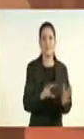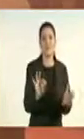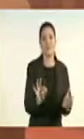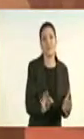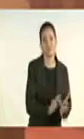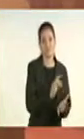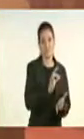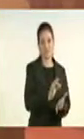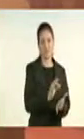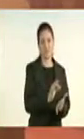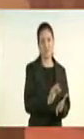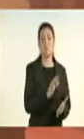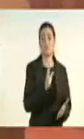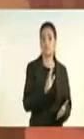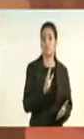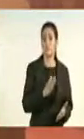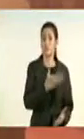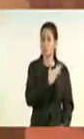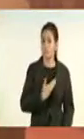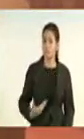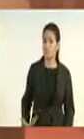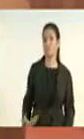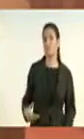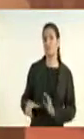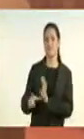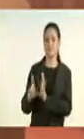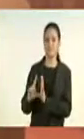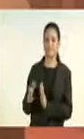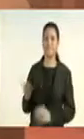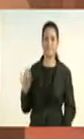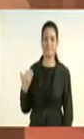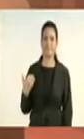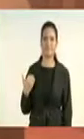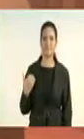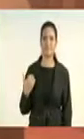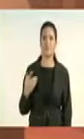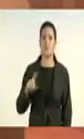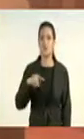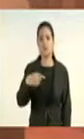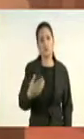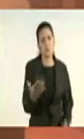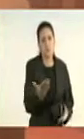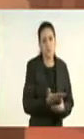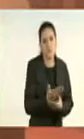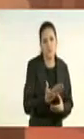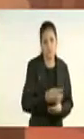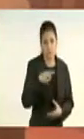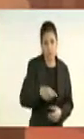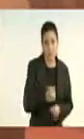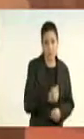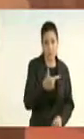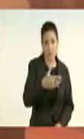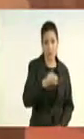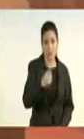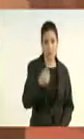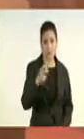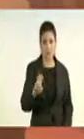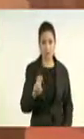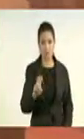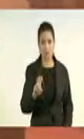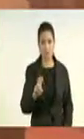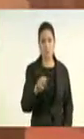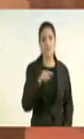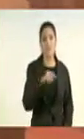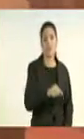foram contratadas pela gestão anterior. E os outros processos, que dizem respeito a 2015, trataram